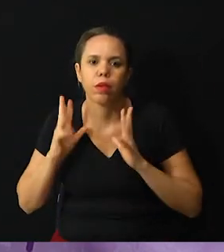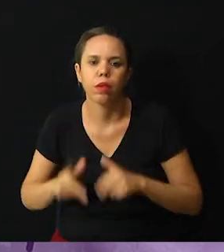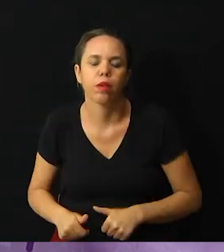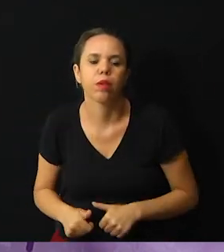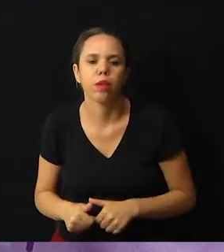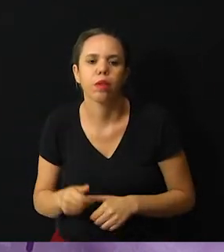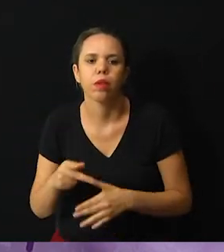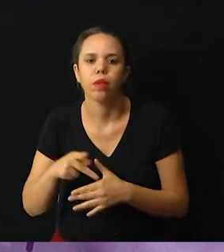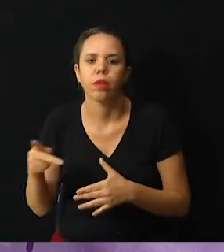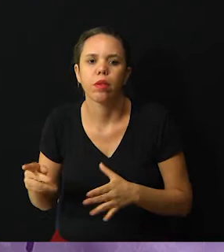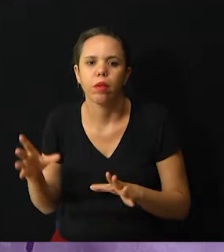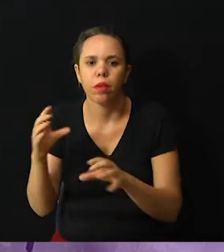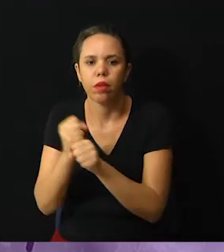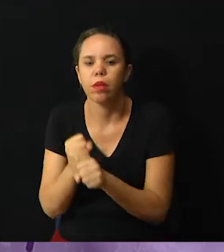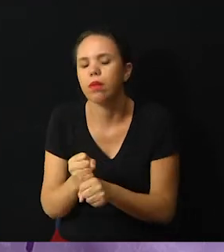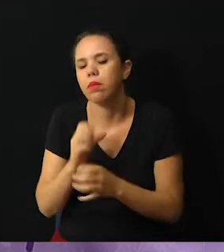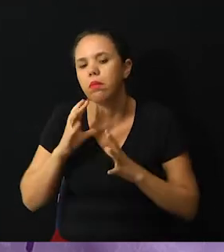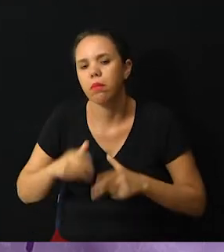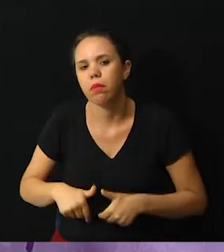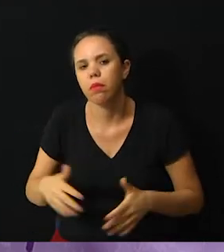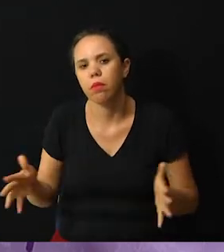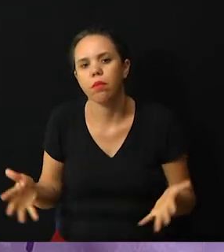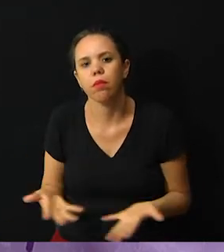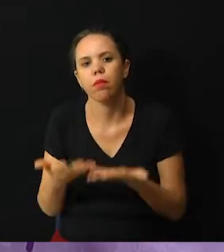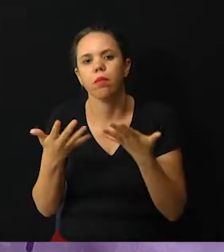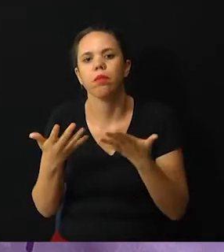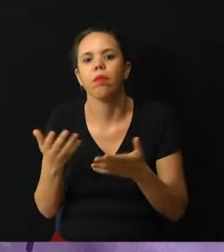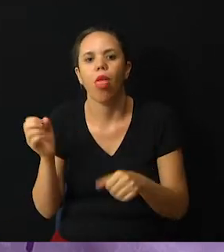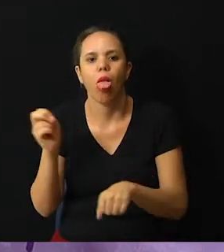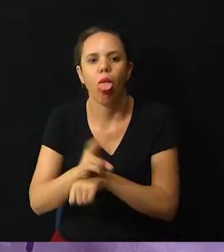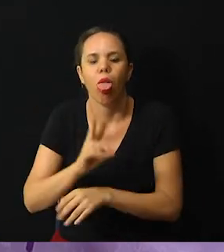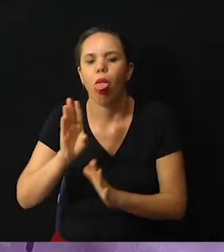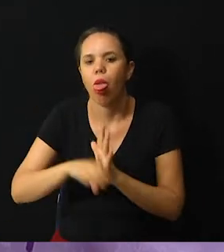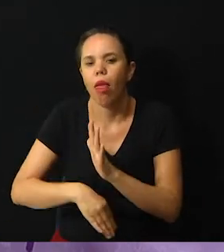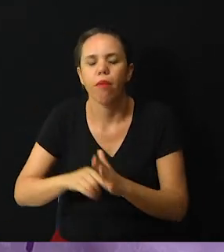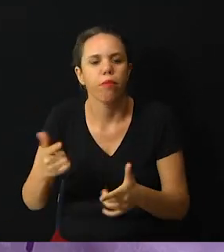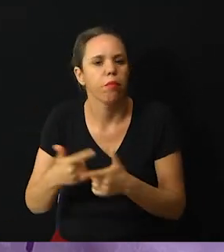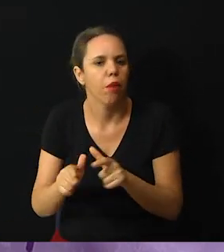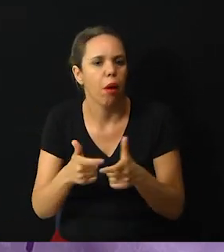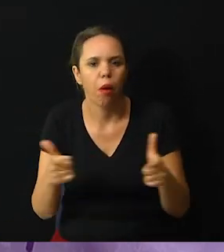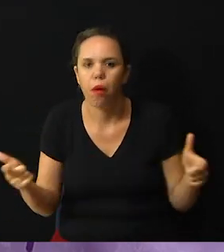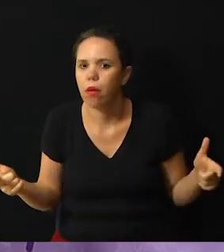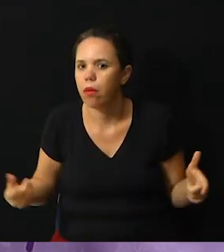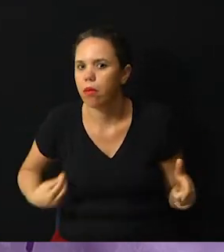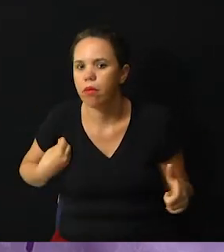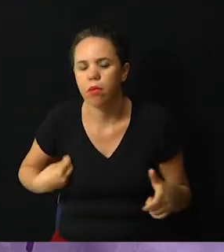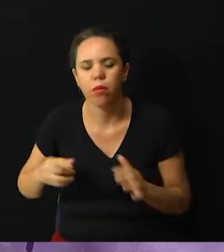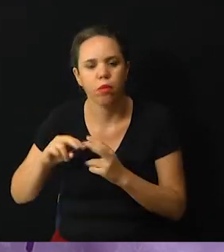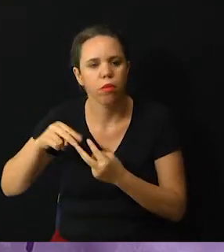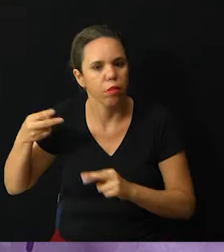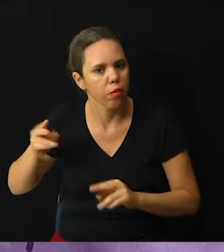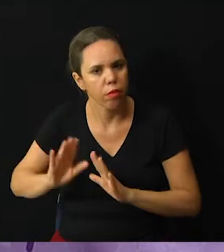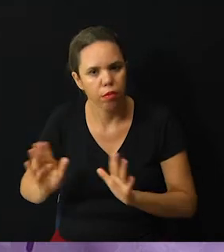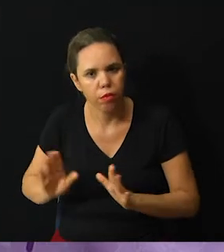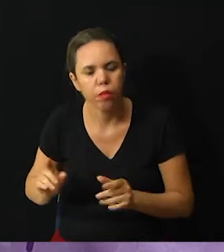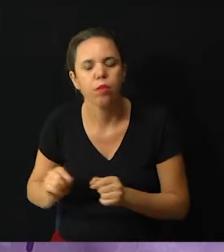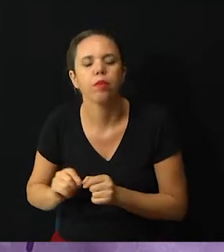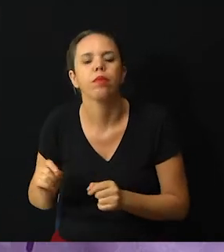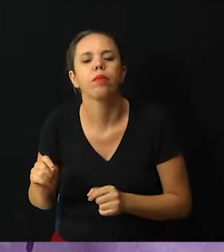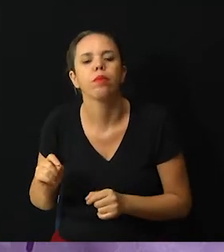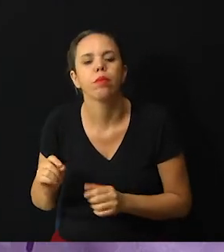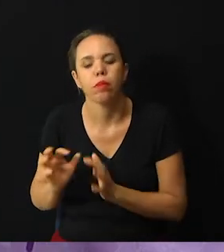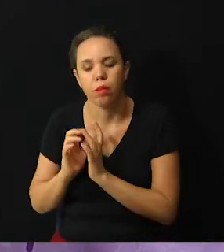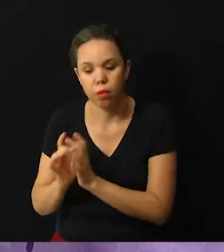limpa aquelas proteínas que estão acumuladas, ela não promove desinflamação, ela não aumenta a sobrevida dos neurônios, ela faz